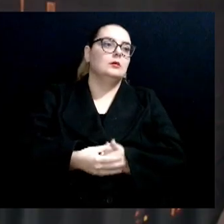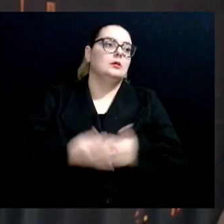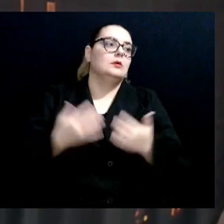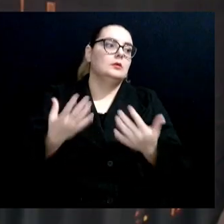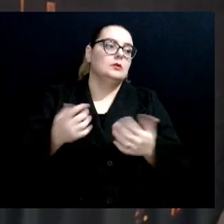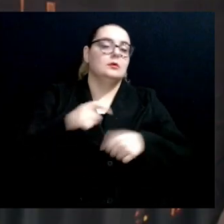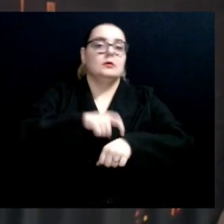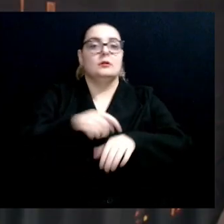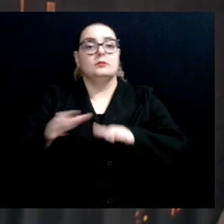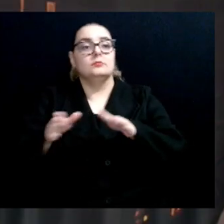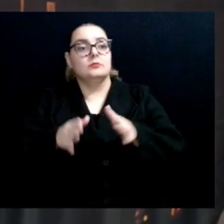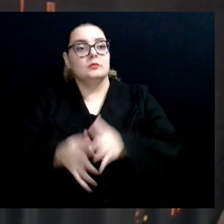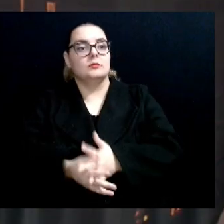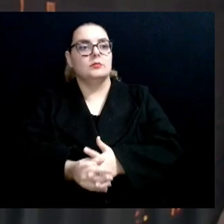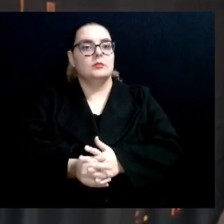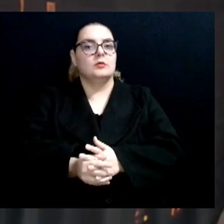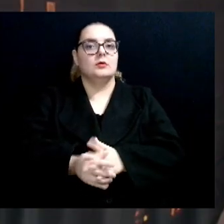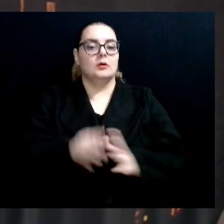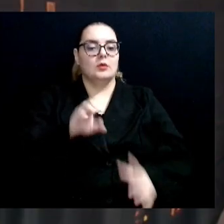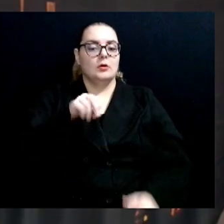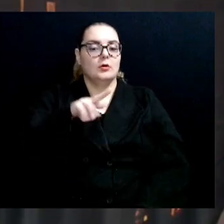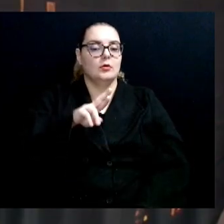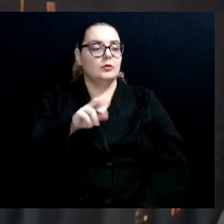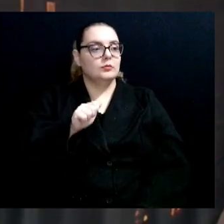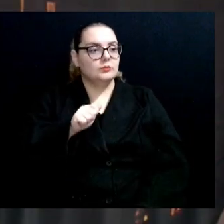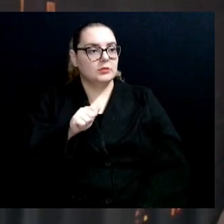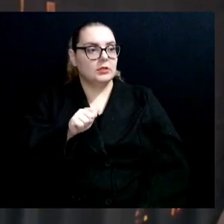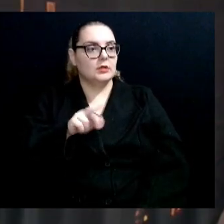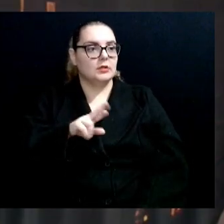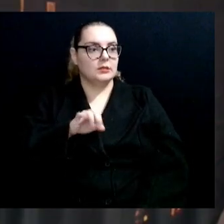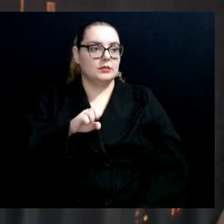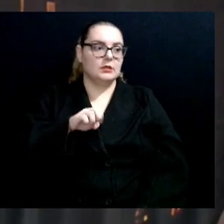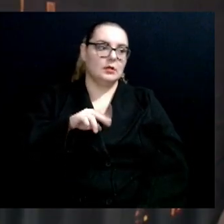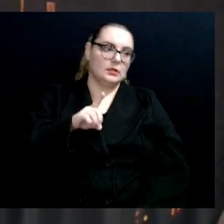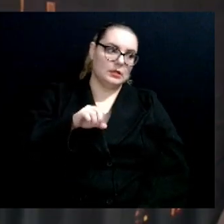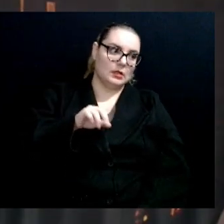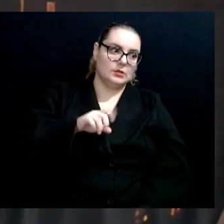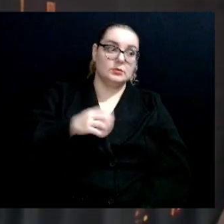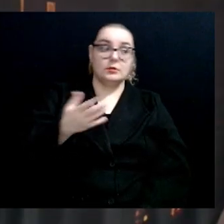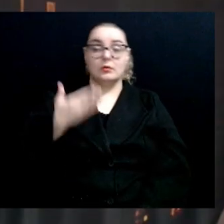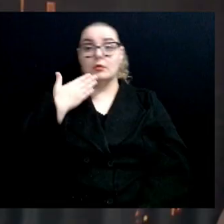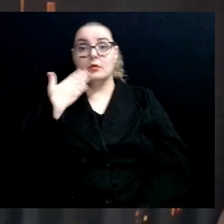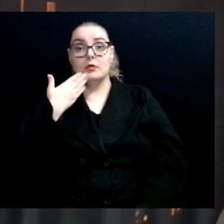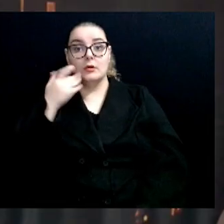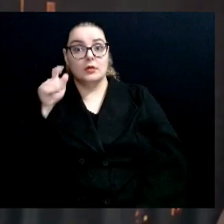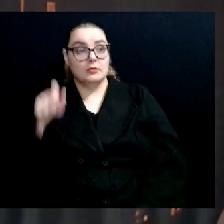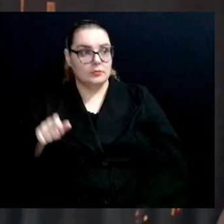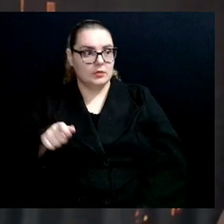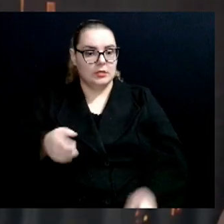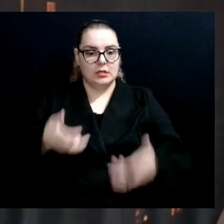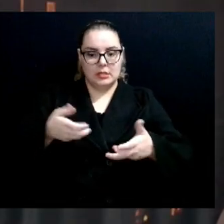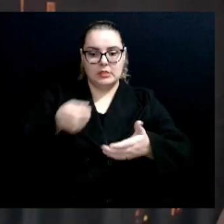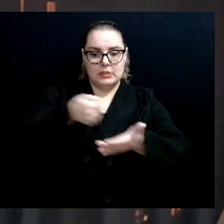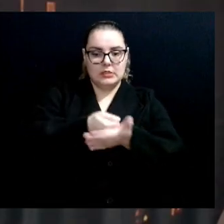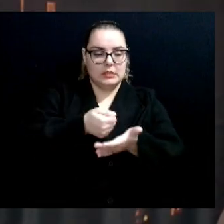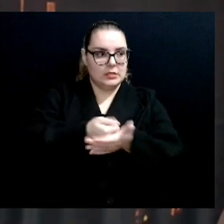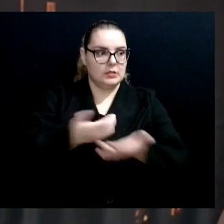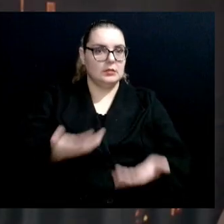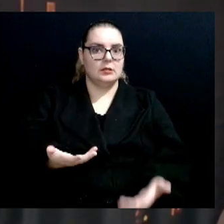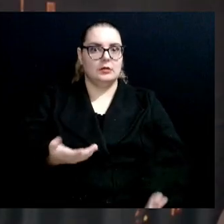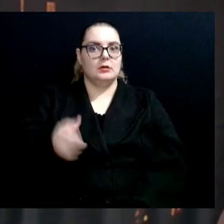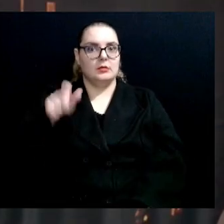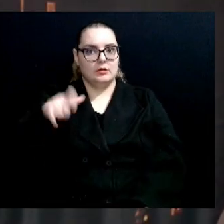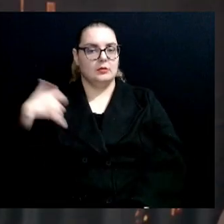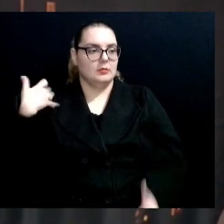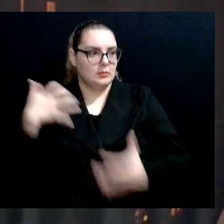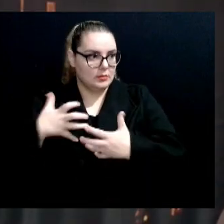de contrariedade, né? Então ali é muito fácil a pessoa querer impor para a pessoa idosa a sua